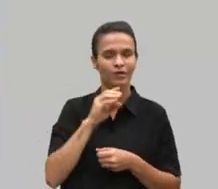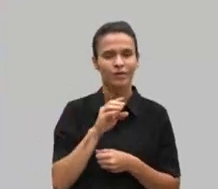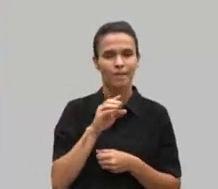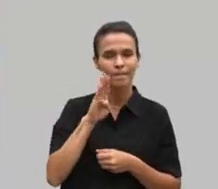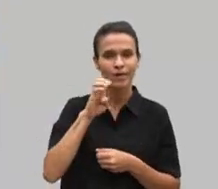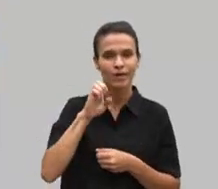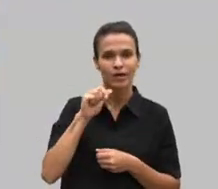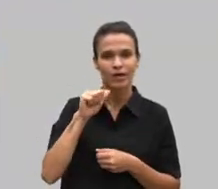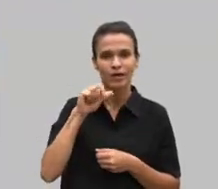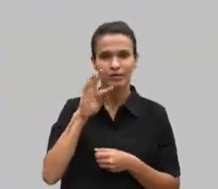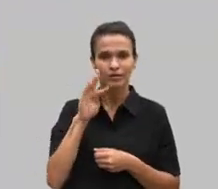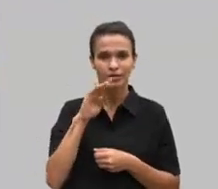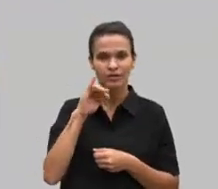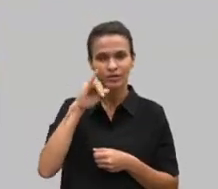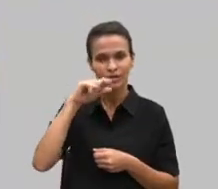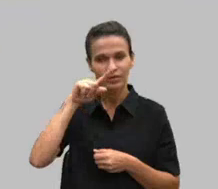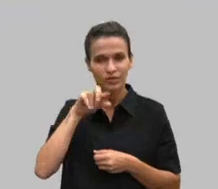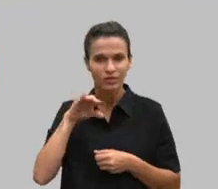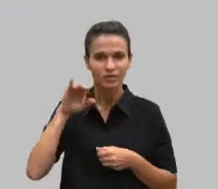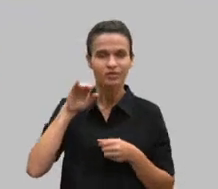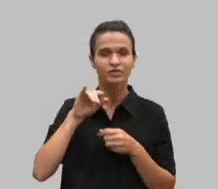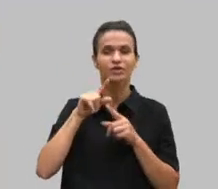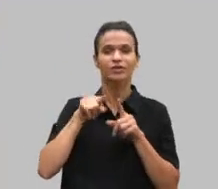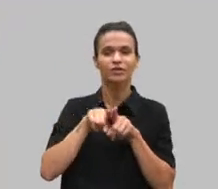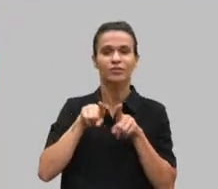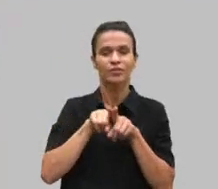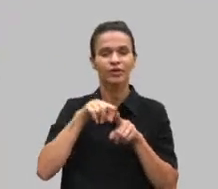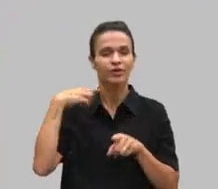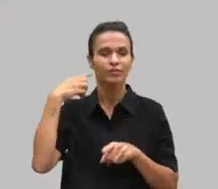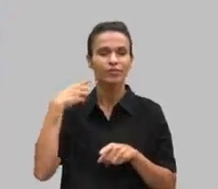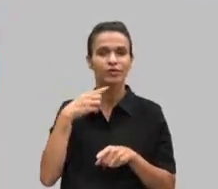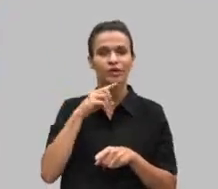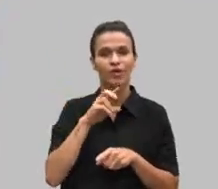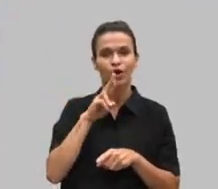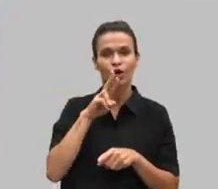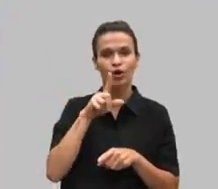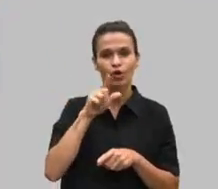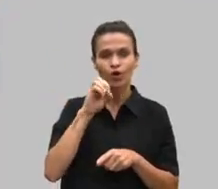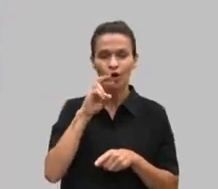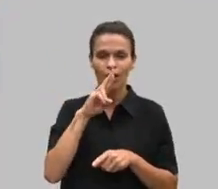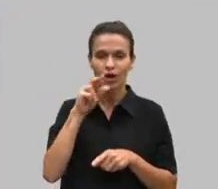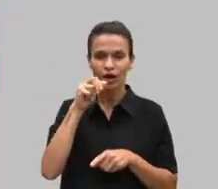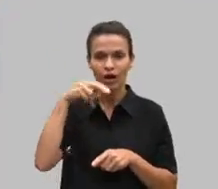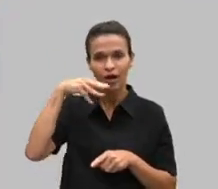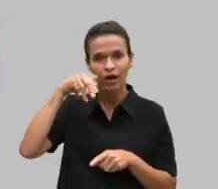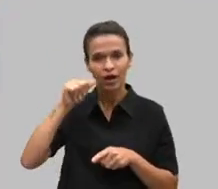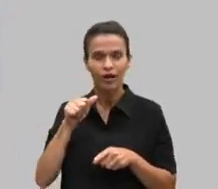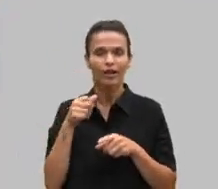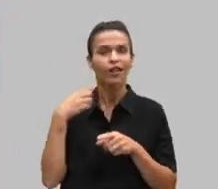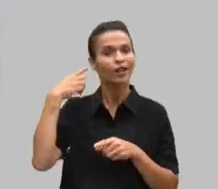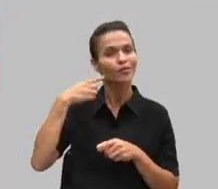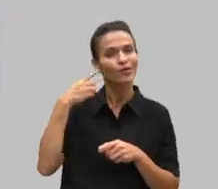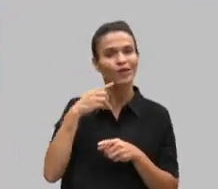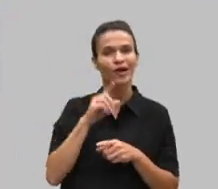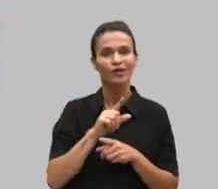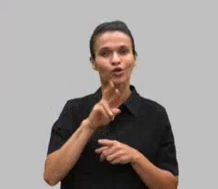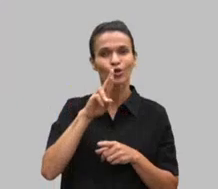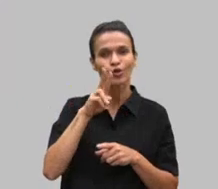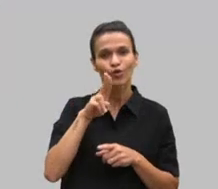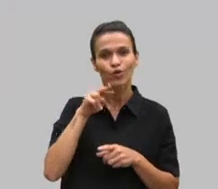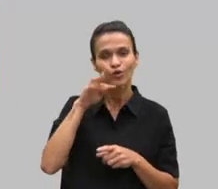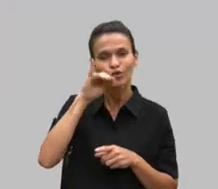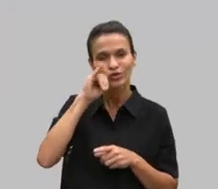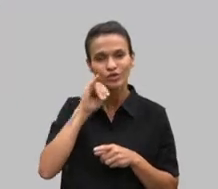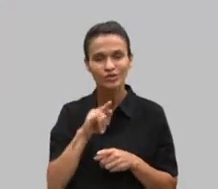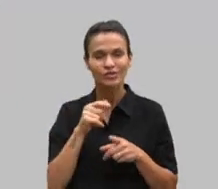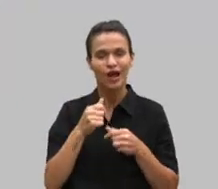Andrade deputada Lohana Deputado Rodrigo Lopes Rute Obrigado e parabéns Mais Uma Vez pelo trabalho Agradeço a